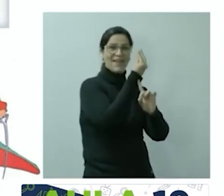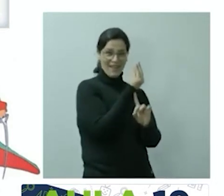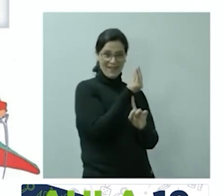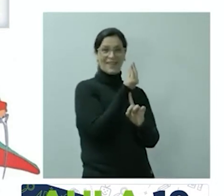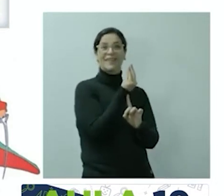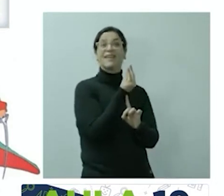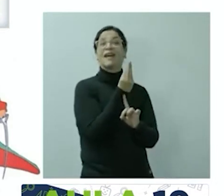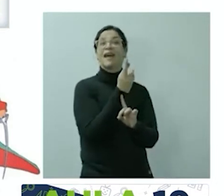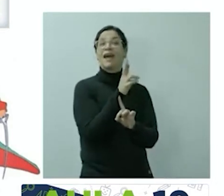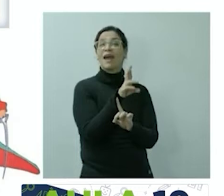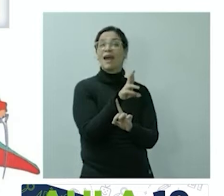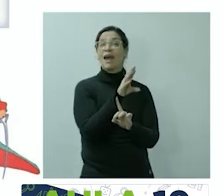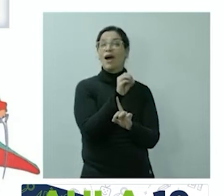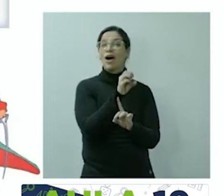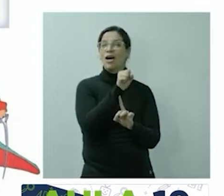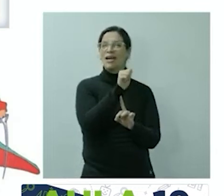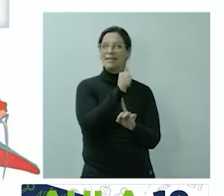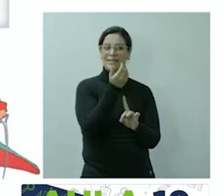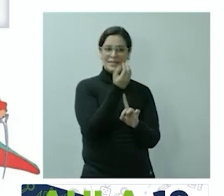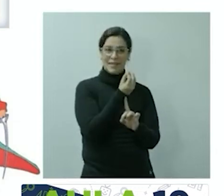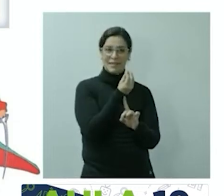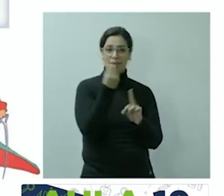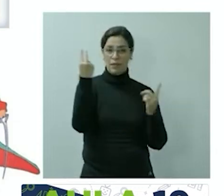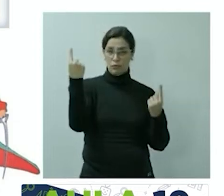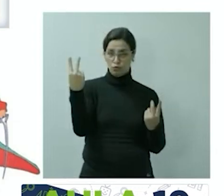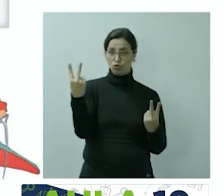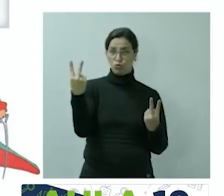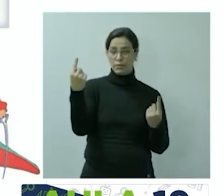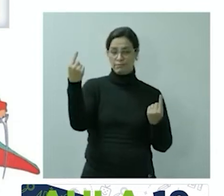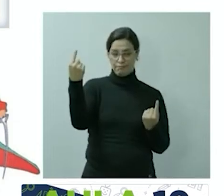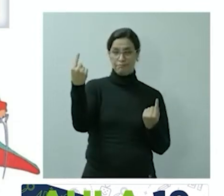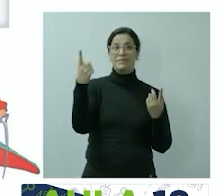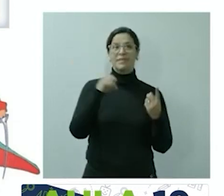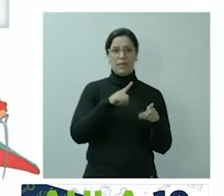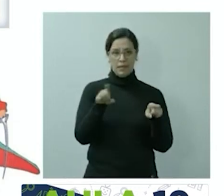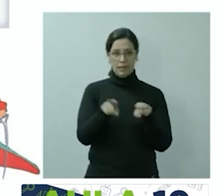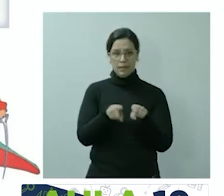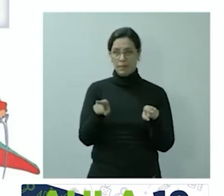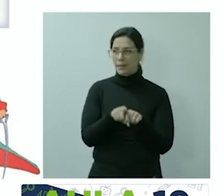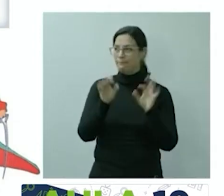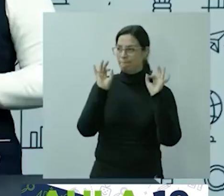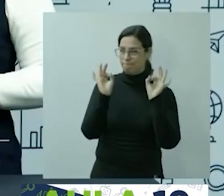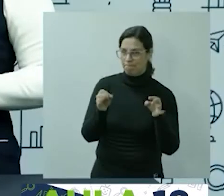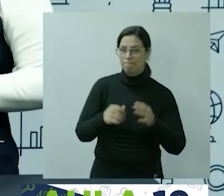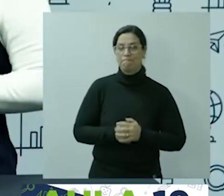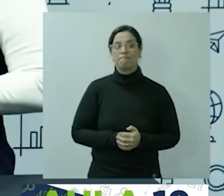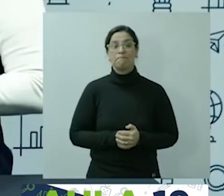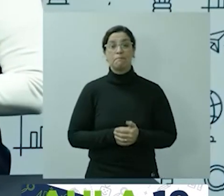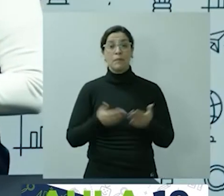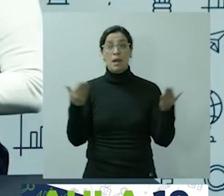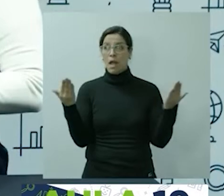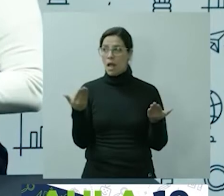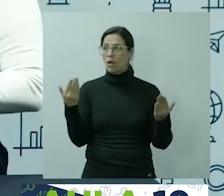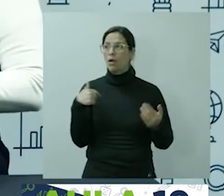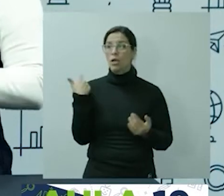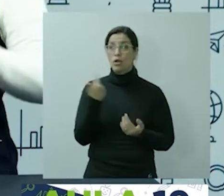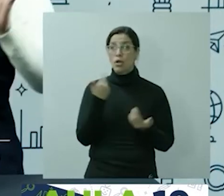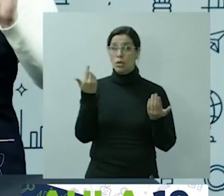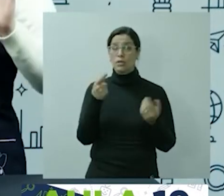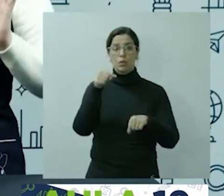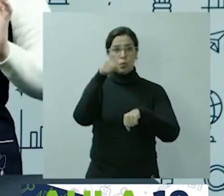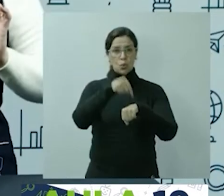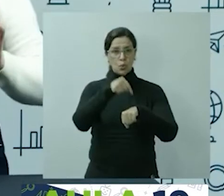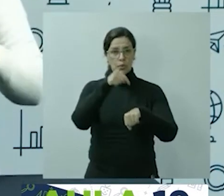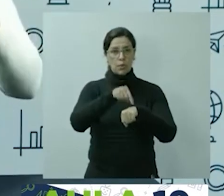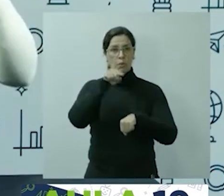rosa. Temos aqui as duas rosas. Muito bem. Agora, eu vou dar